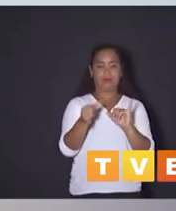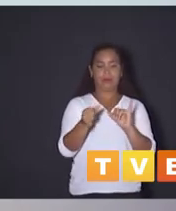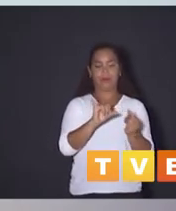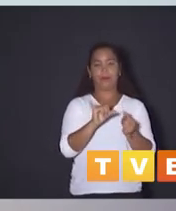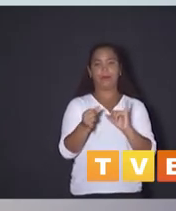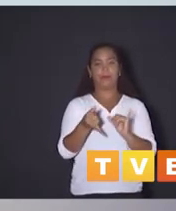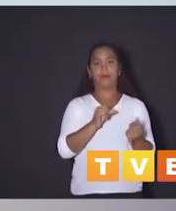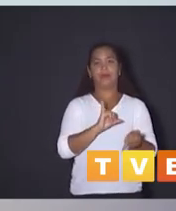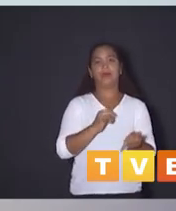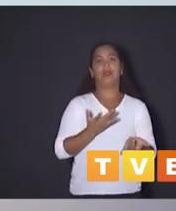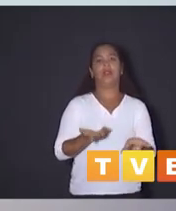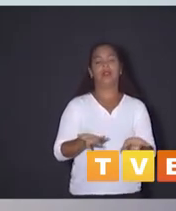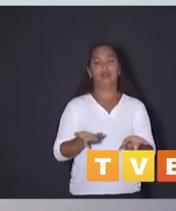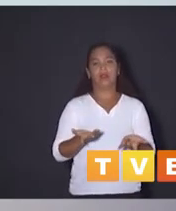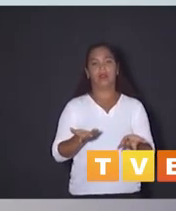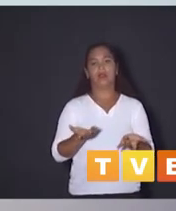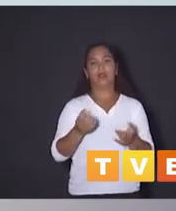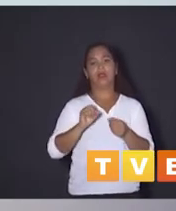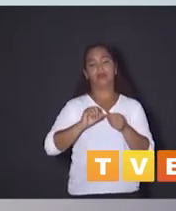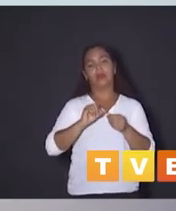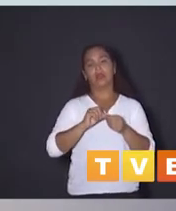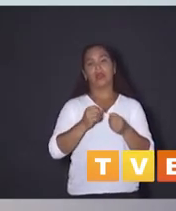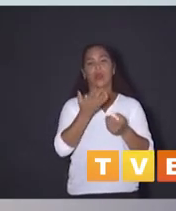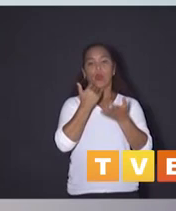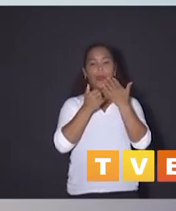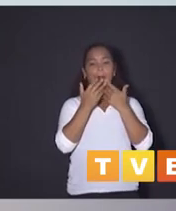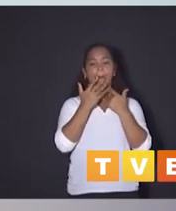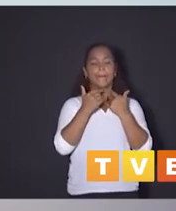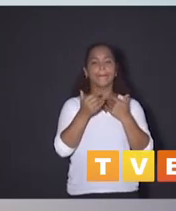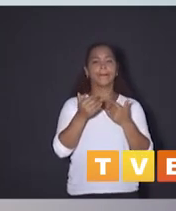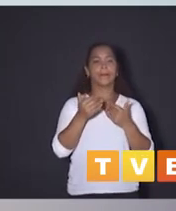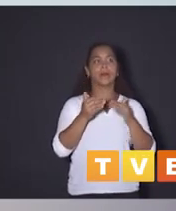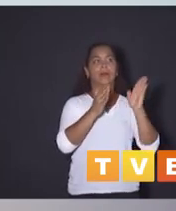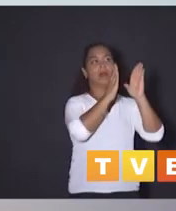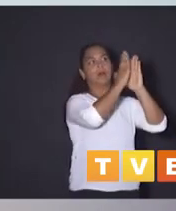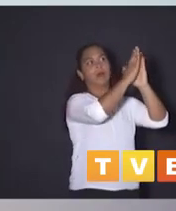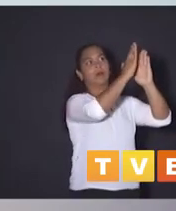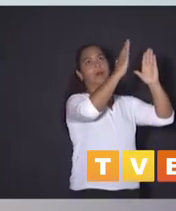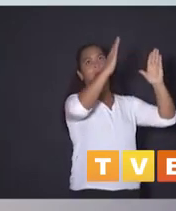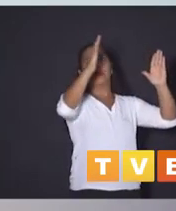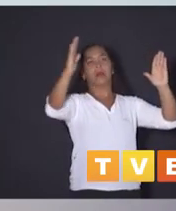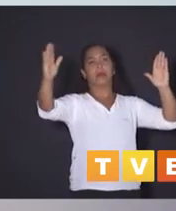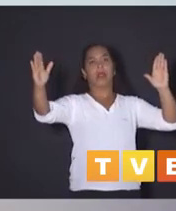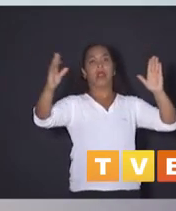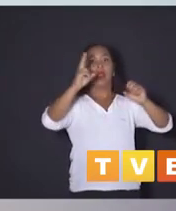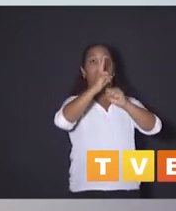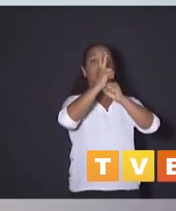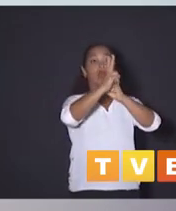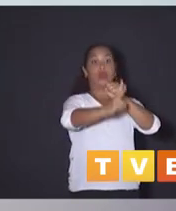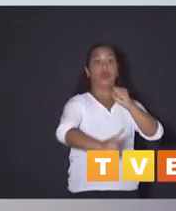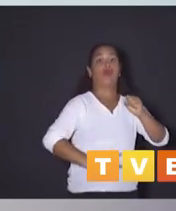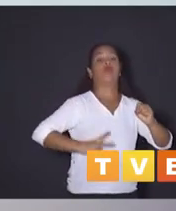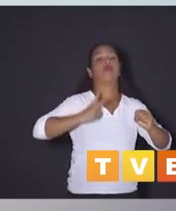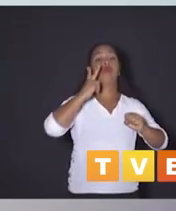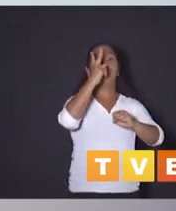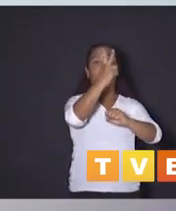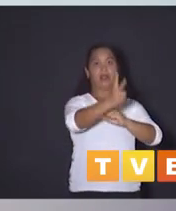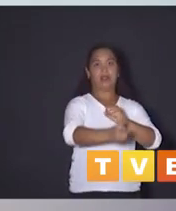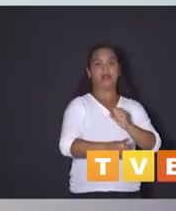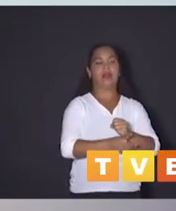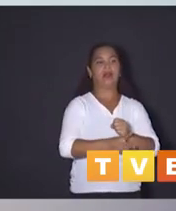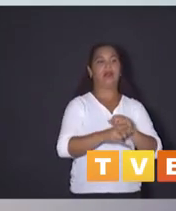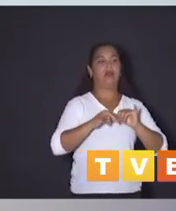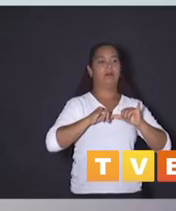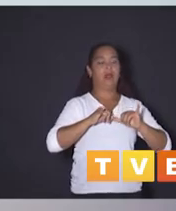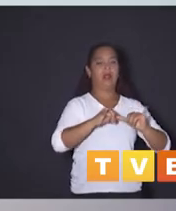ele é essencial para fazer com que um determinado alimento consiga ficar na prateleira do supermercado dois anos ora parece mágico isso você